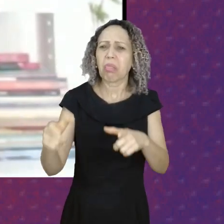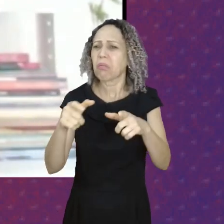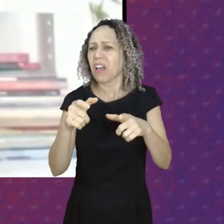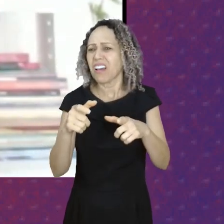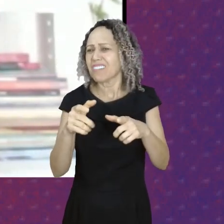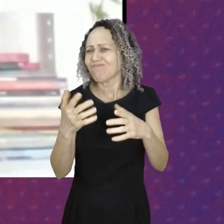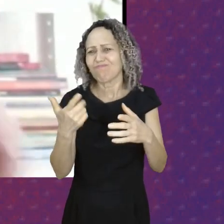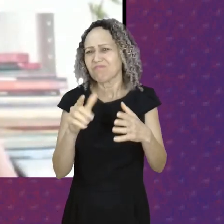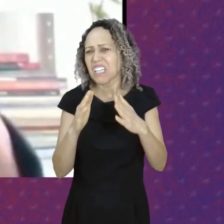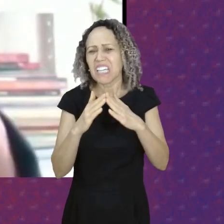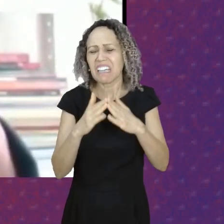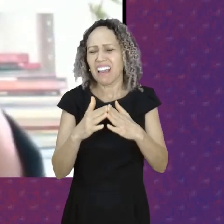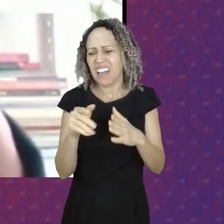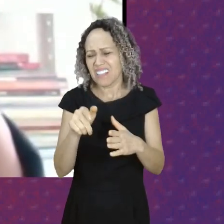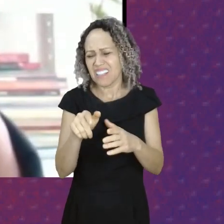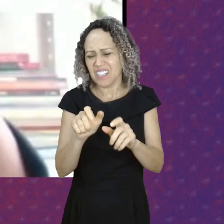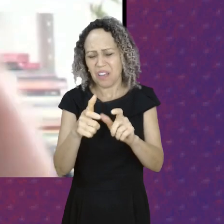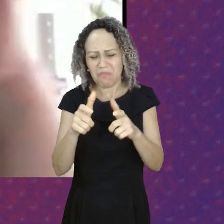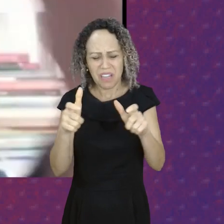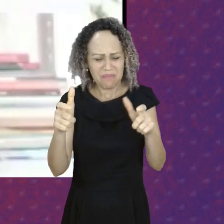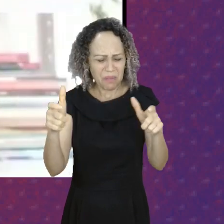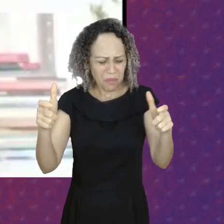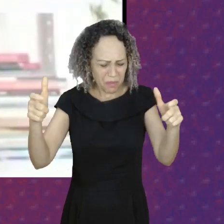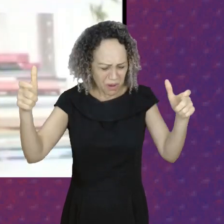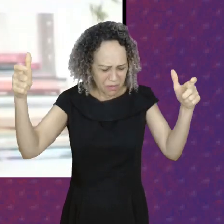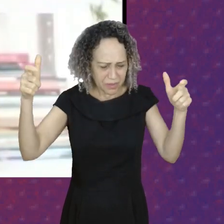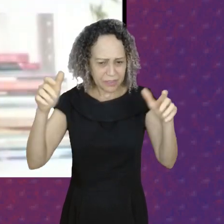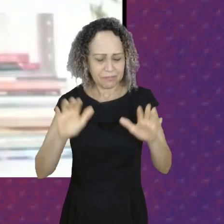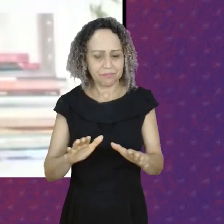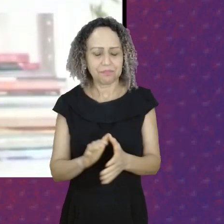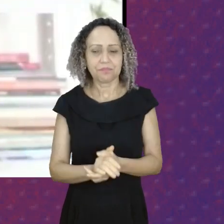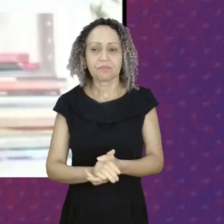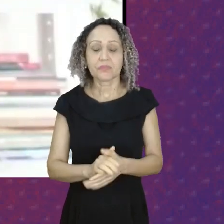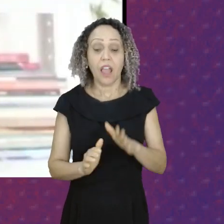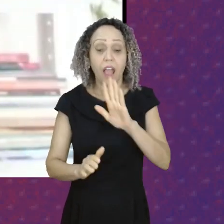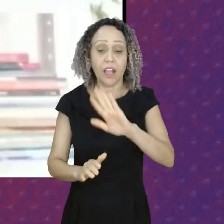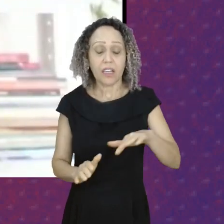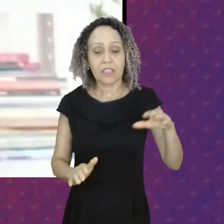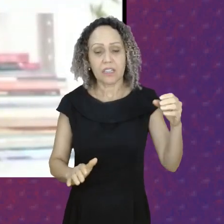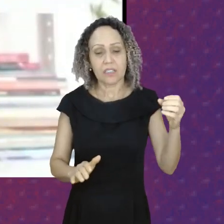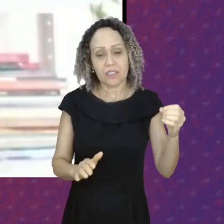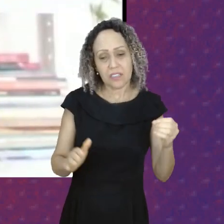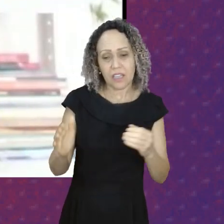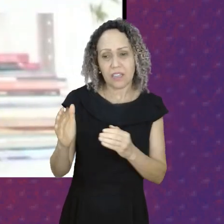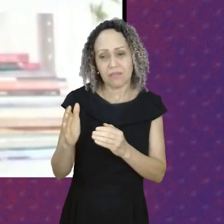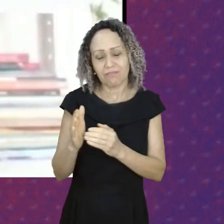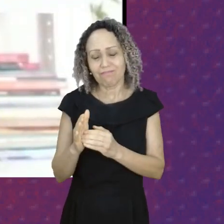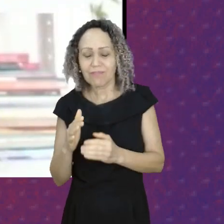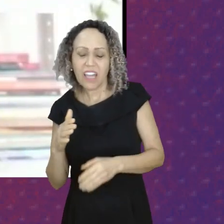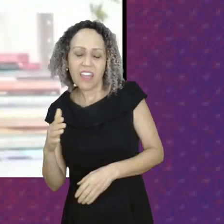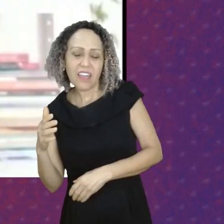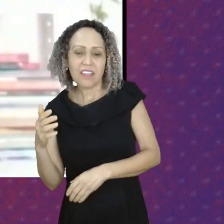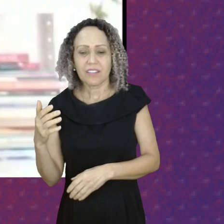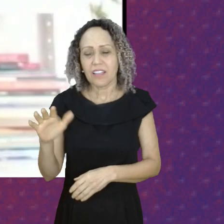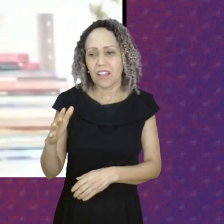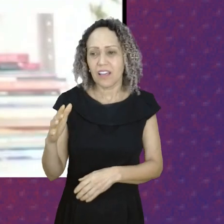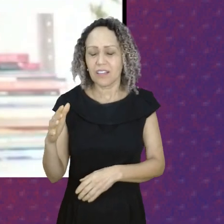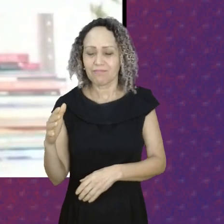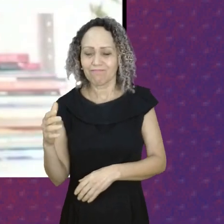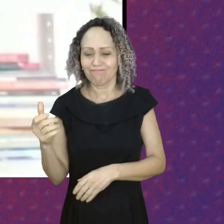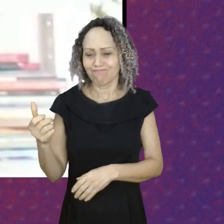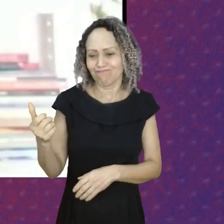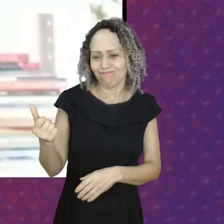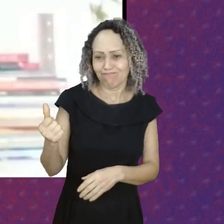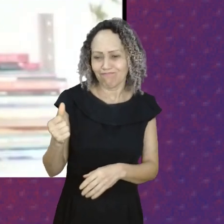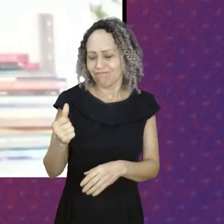crianças pequenas, são aquelas que mais sofrem em situações de calamidades, que é a que nós vivemos. Pobreza e miséria é